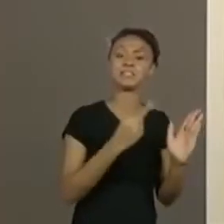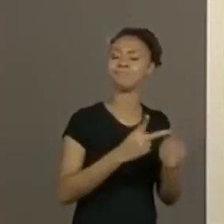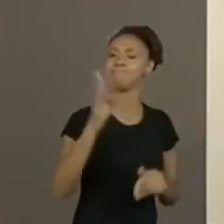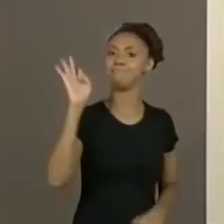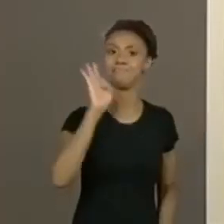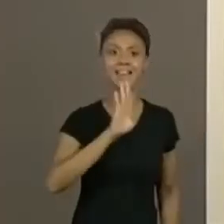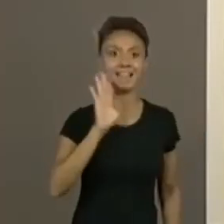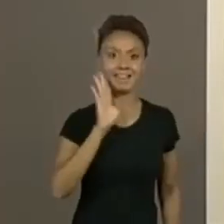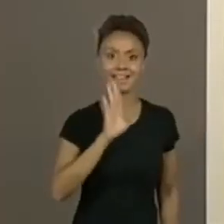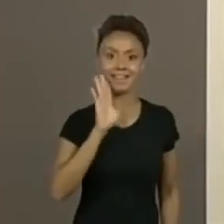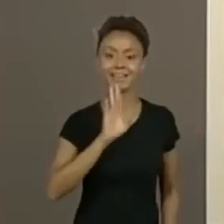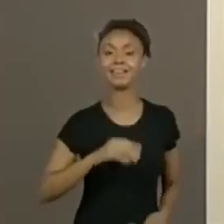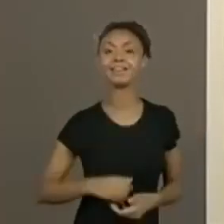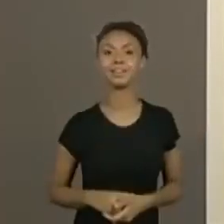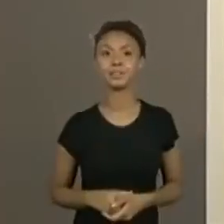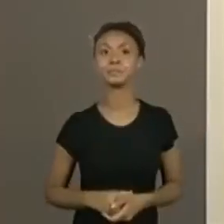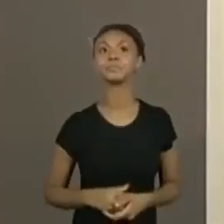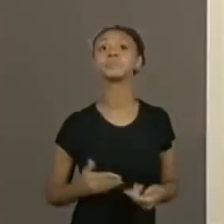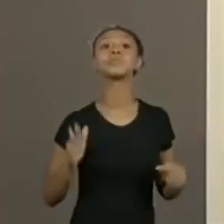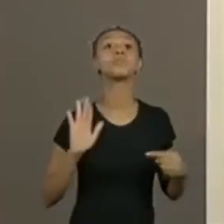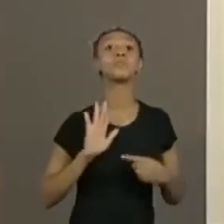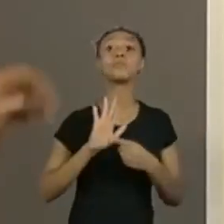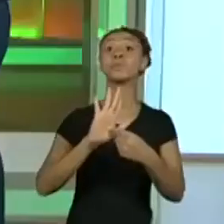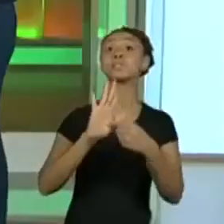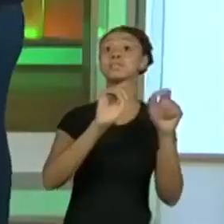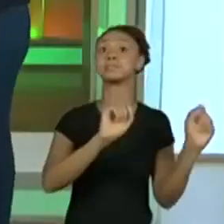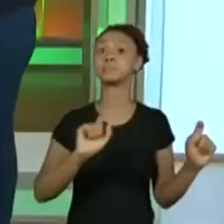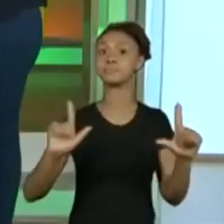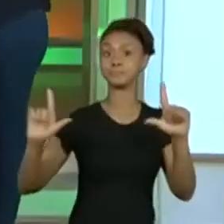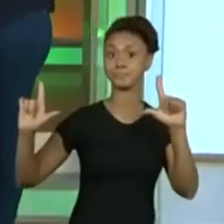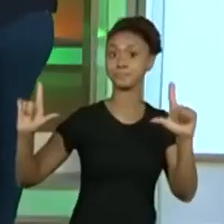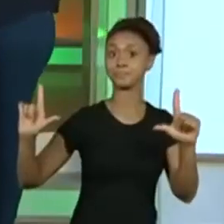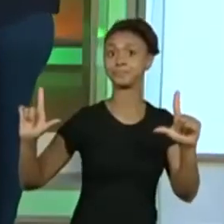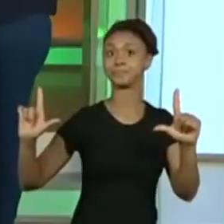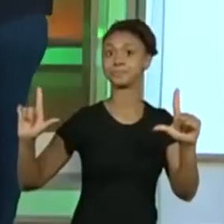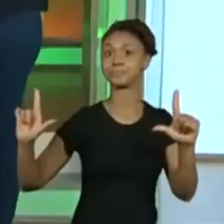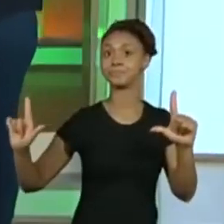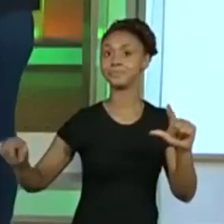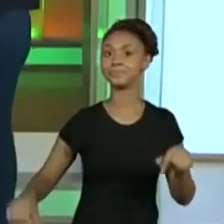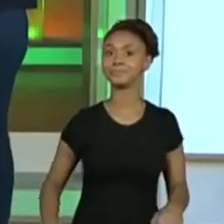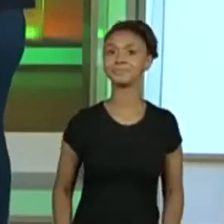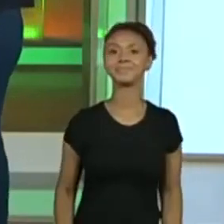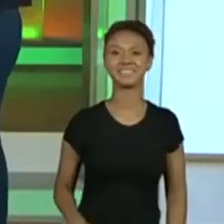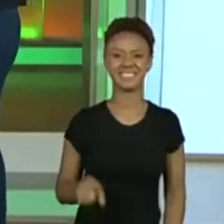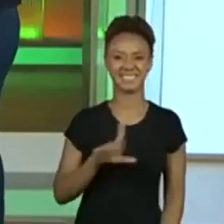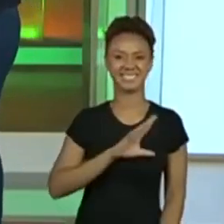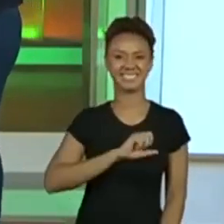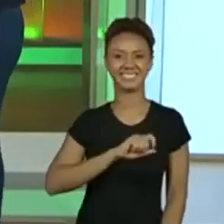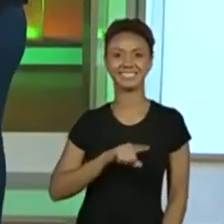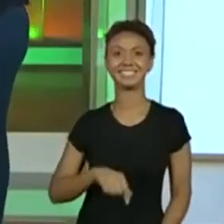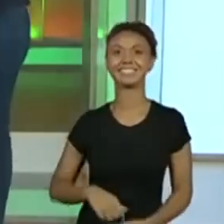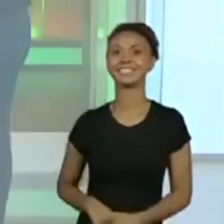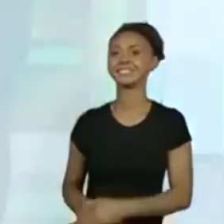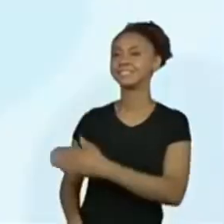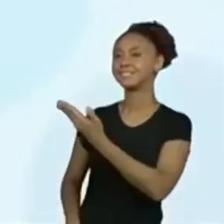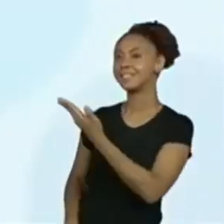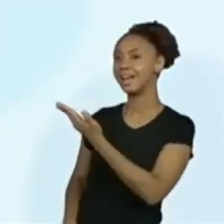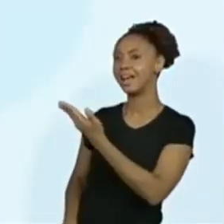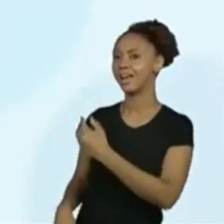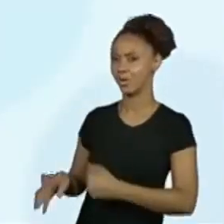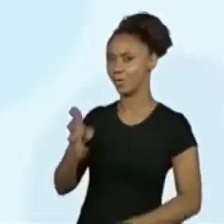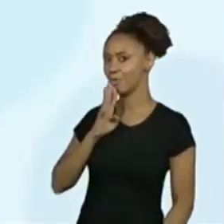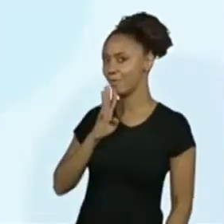legal. Eu vou mostrar para vocês a próxima tela. Ah, eles vão adorar a próxima tela. Vocês conhecem essa